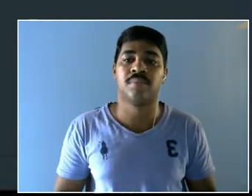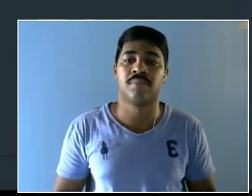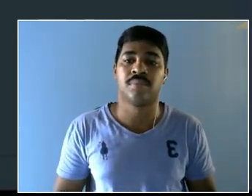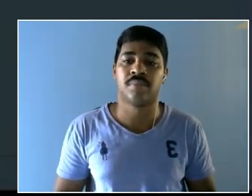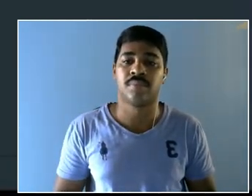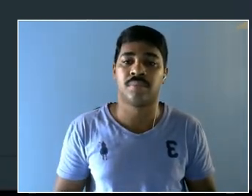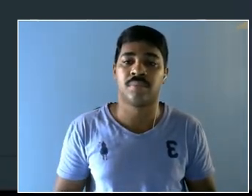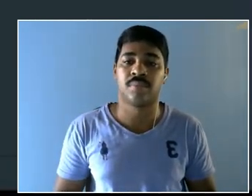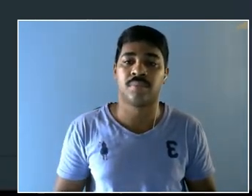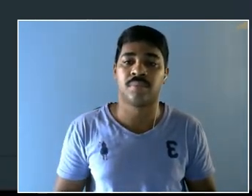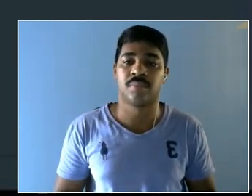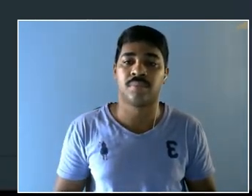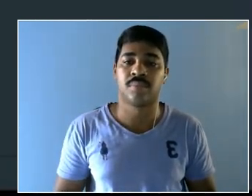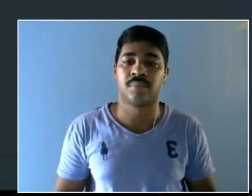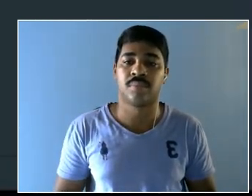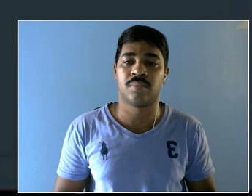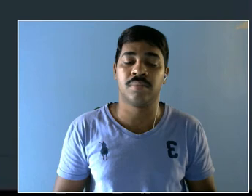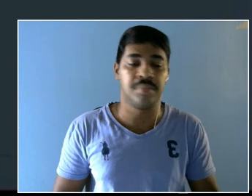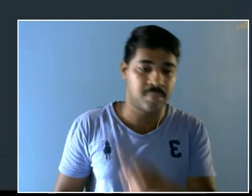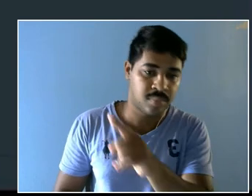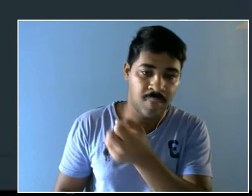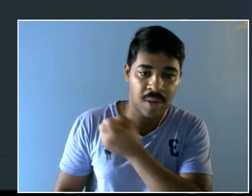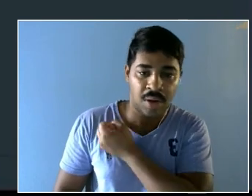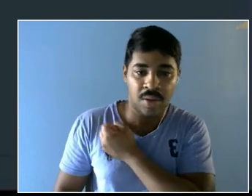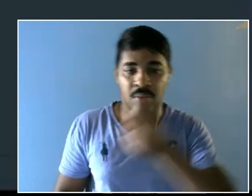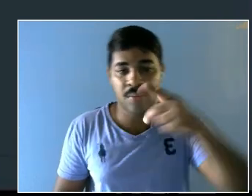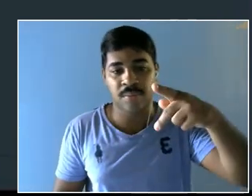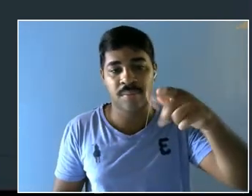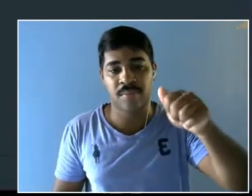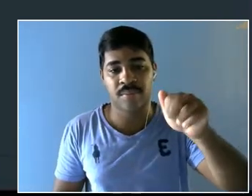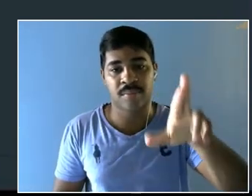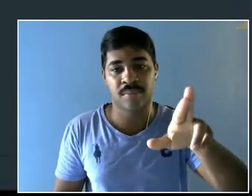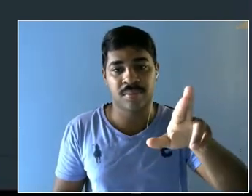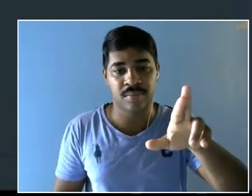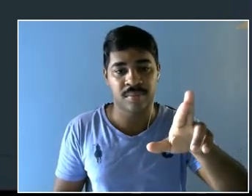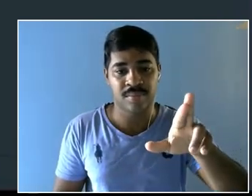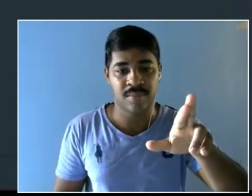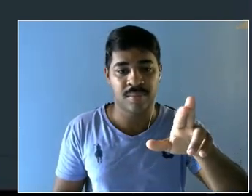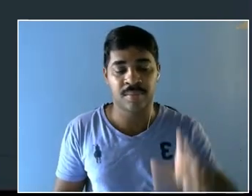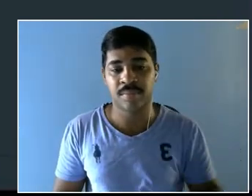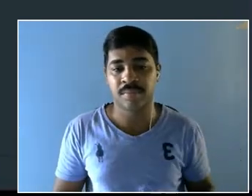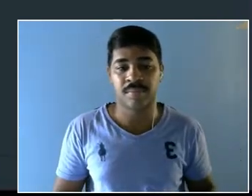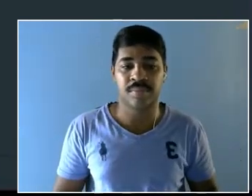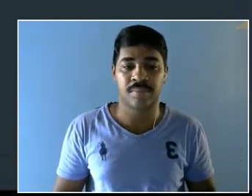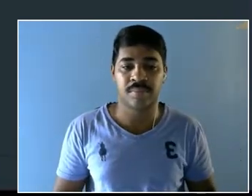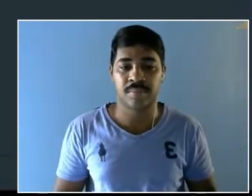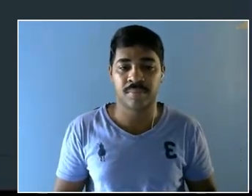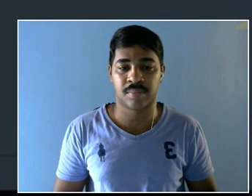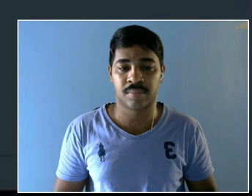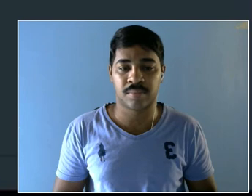8, 10. Isso não são números pares? Continuando fica 12, 14, você entendeu a ideia,